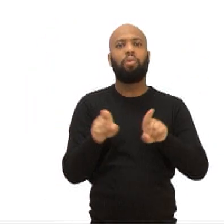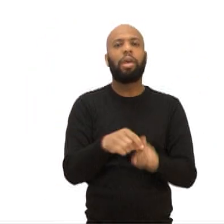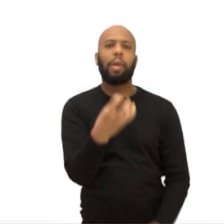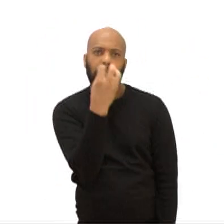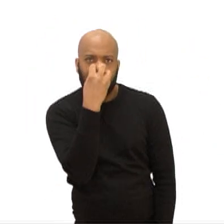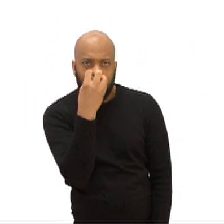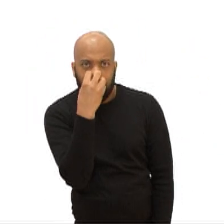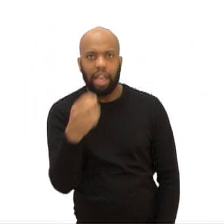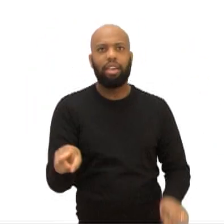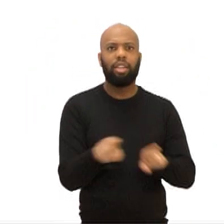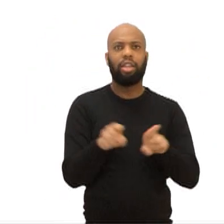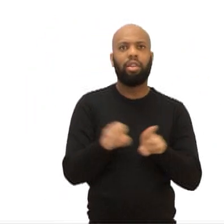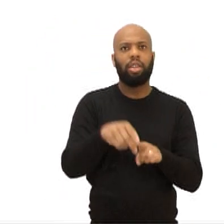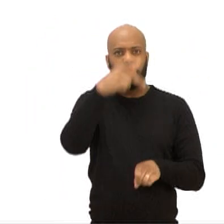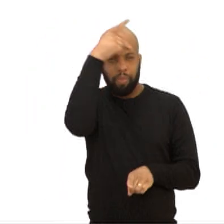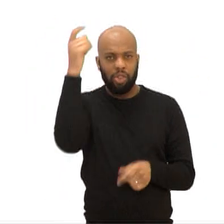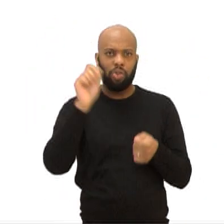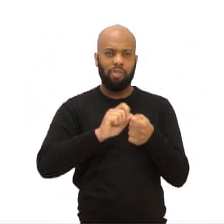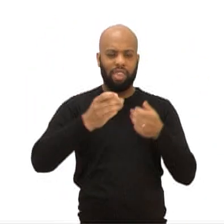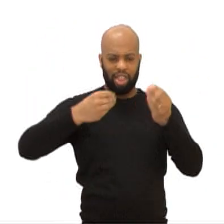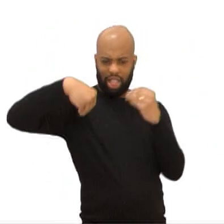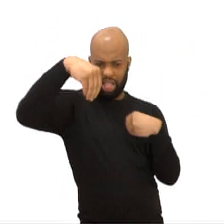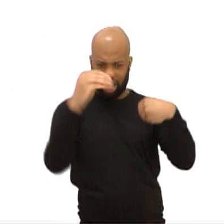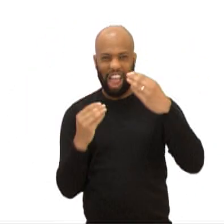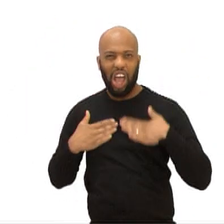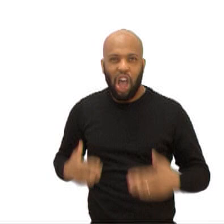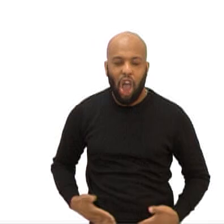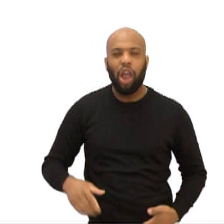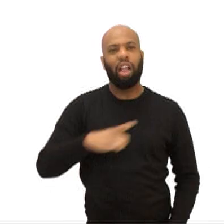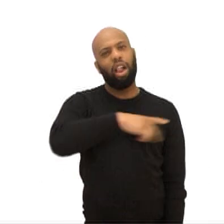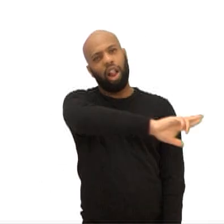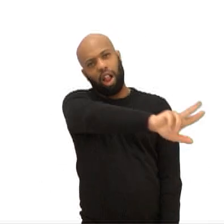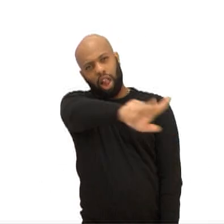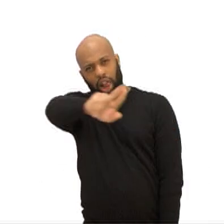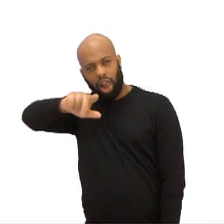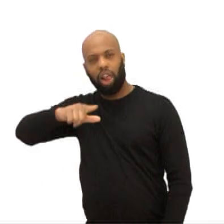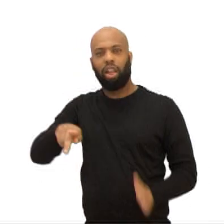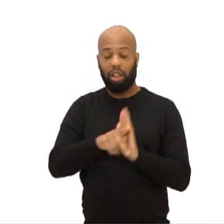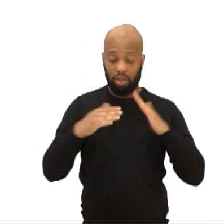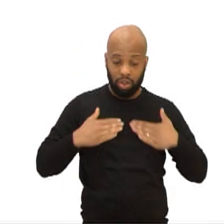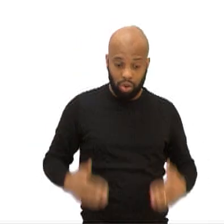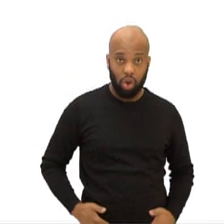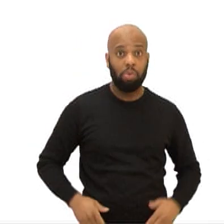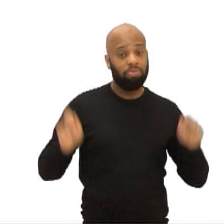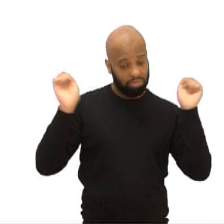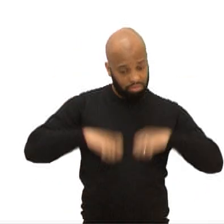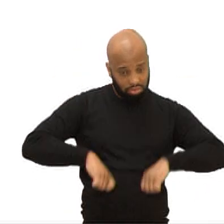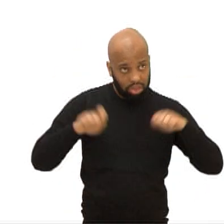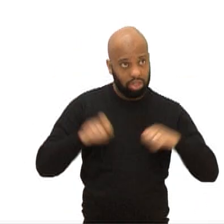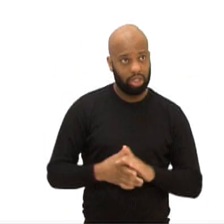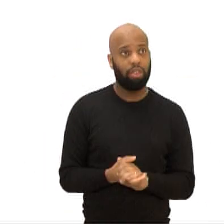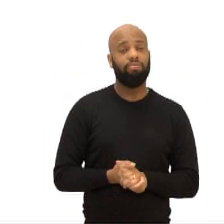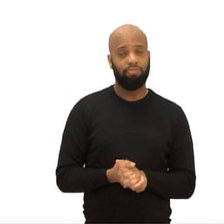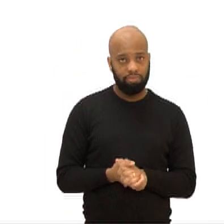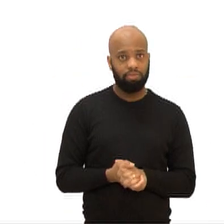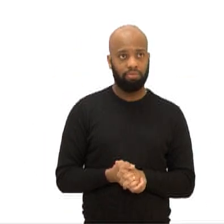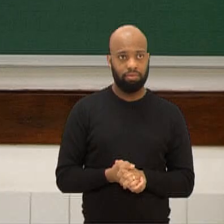palhaço, o contorcionismo, a mágica e as diversas expressões corporais são vivenciadas.